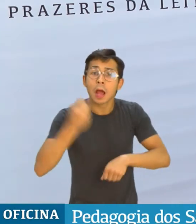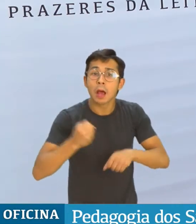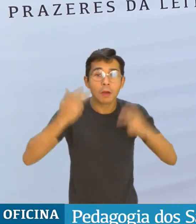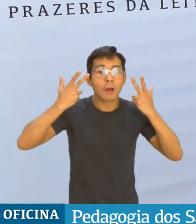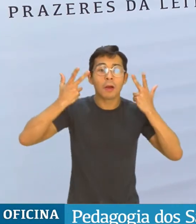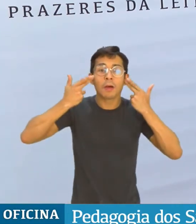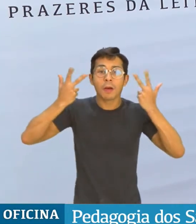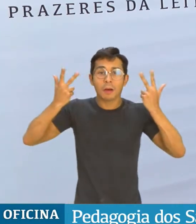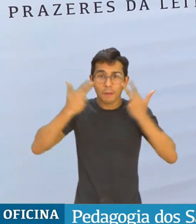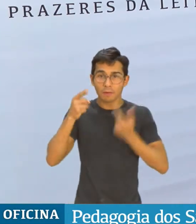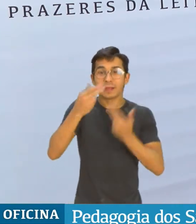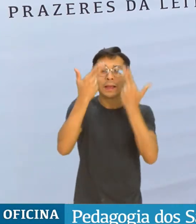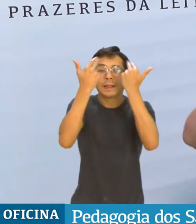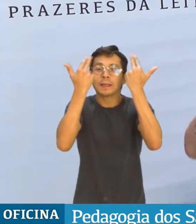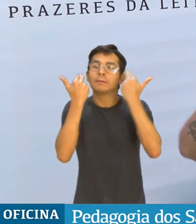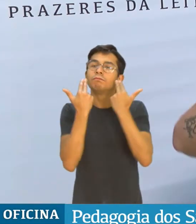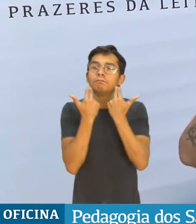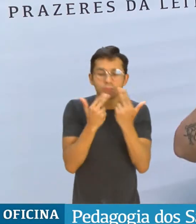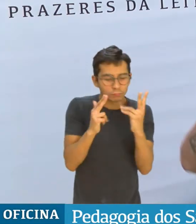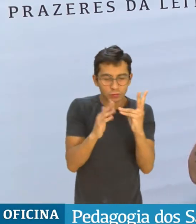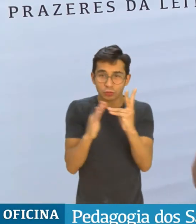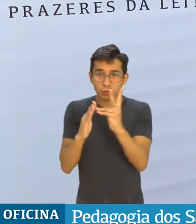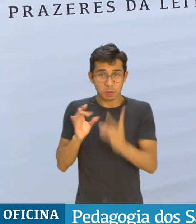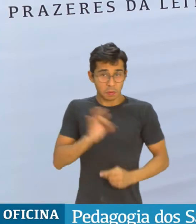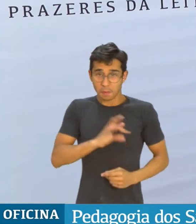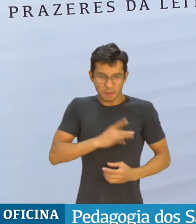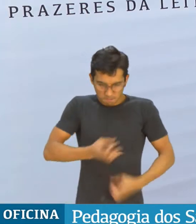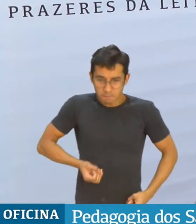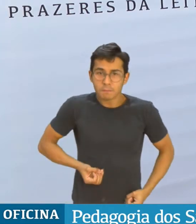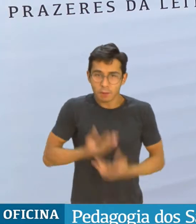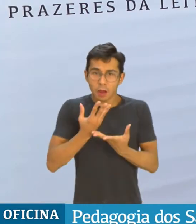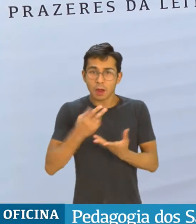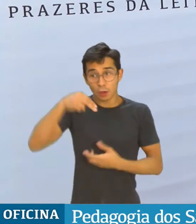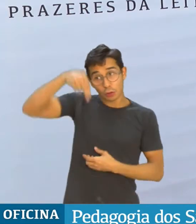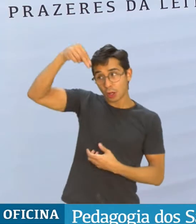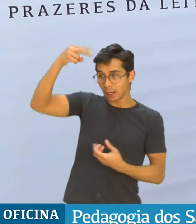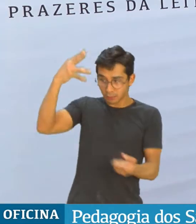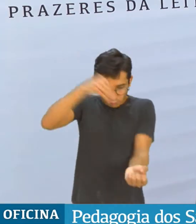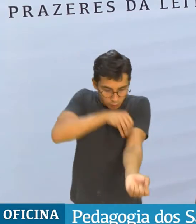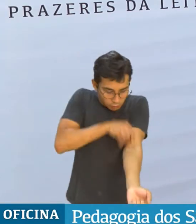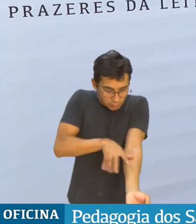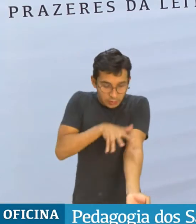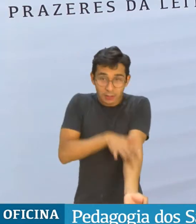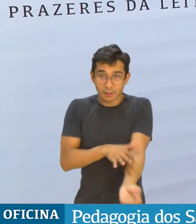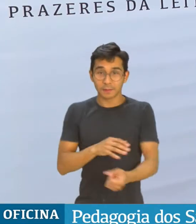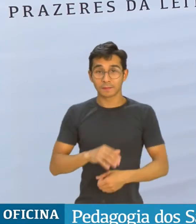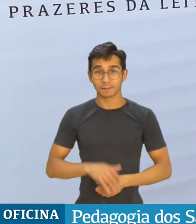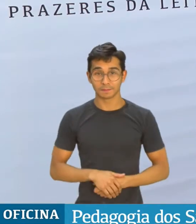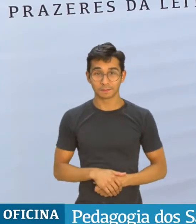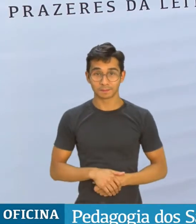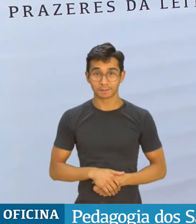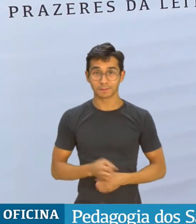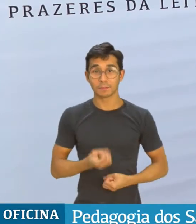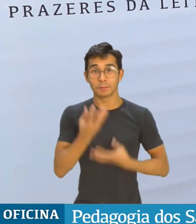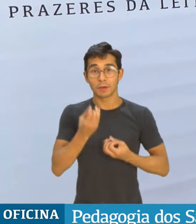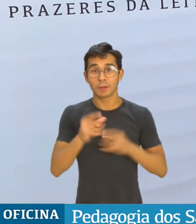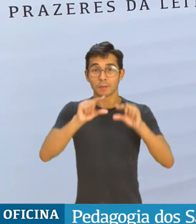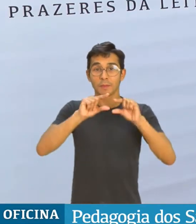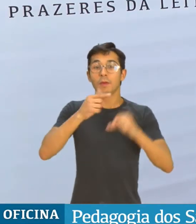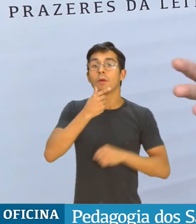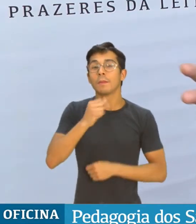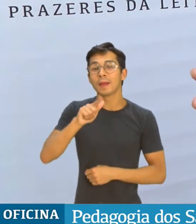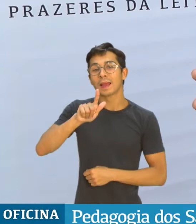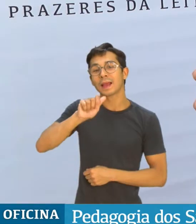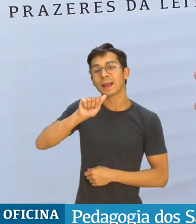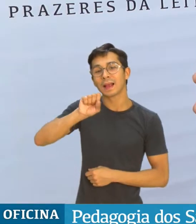seja omisso em dizer que tu é índio, e nos tambores corre sangue nordestino. Poema de Gaspar, África Brasil. E